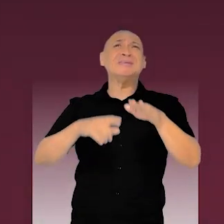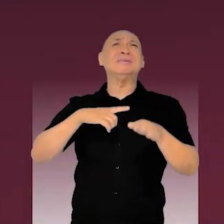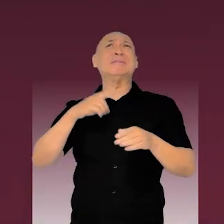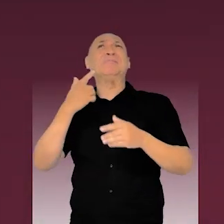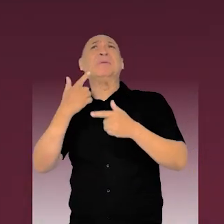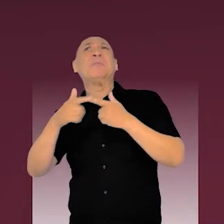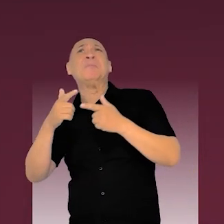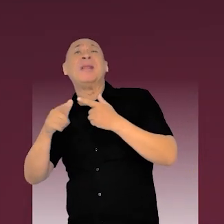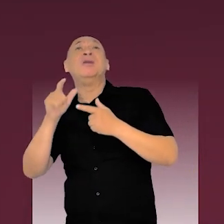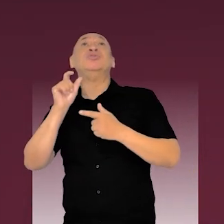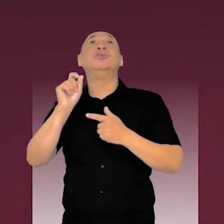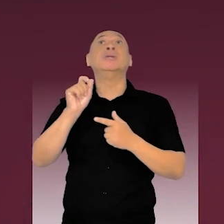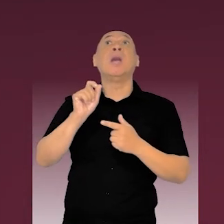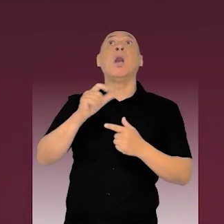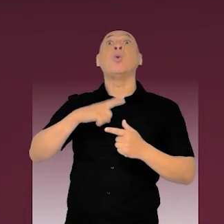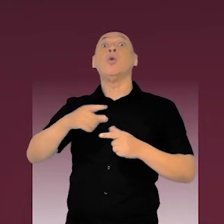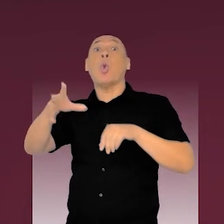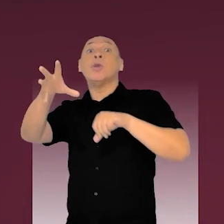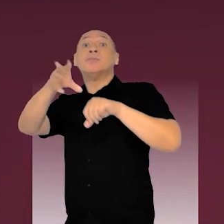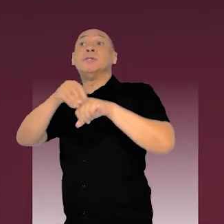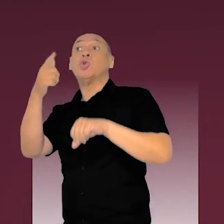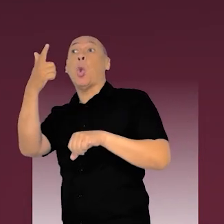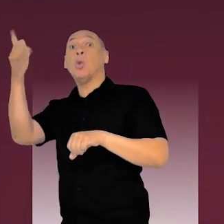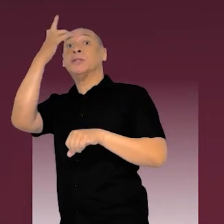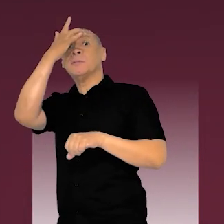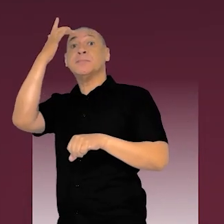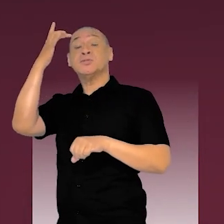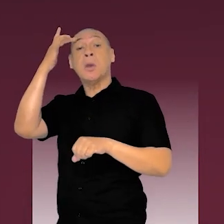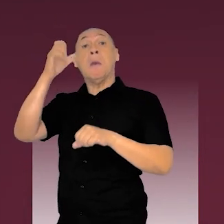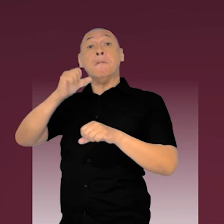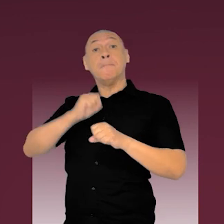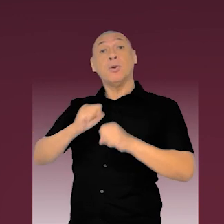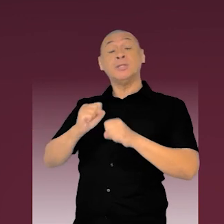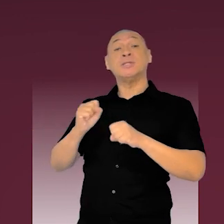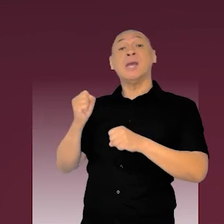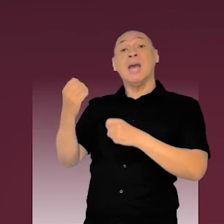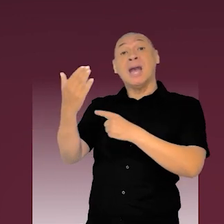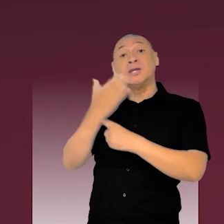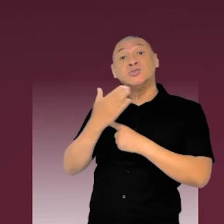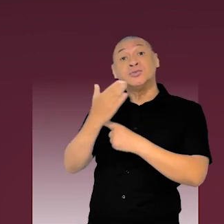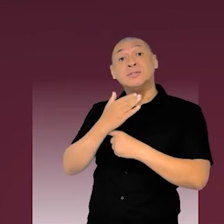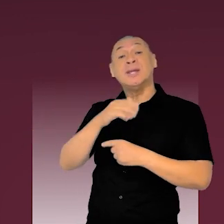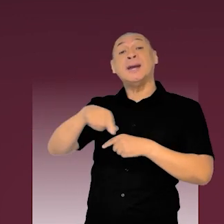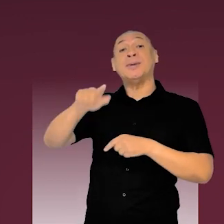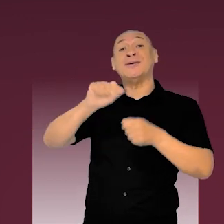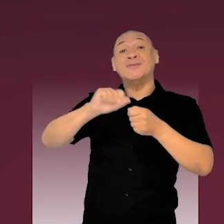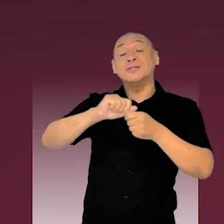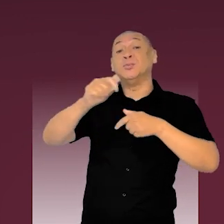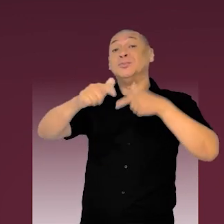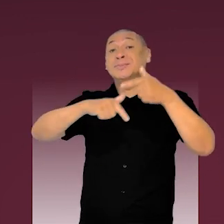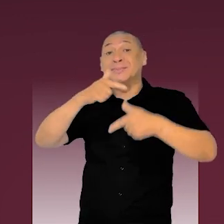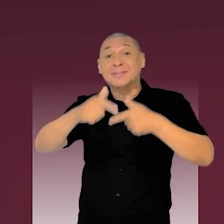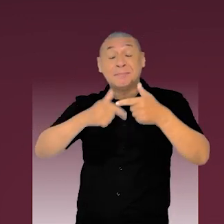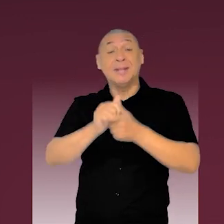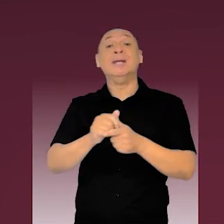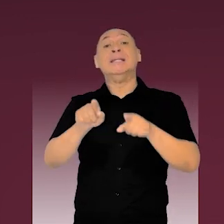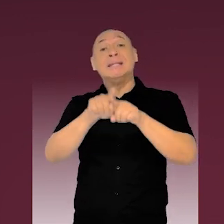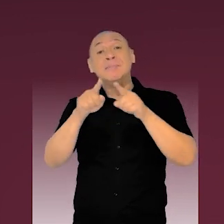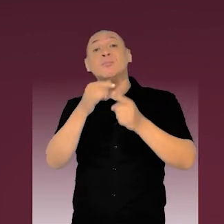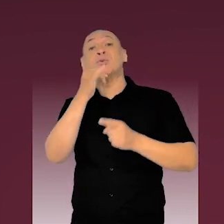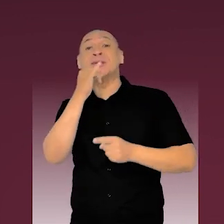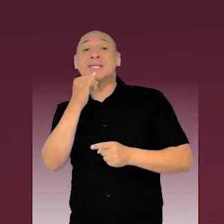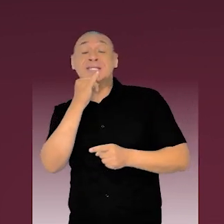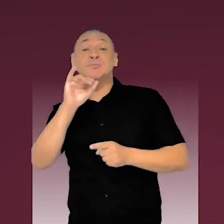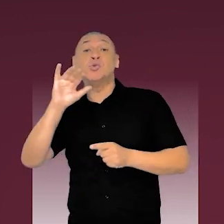nos deparamos com situações em que o conhecimento de outra pessoa seria extremamente útil para nós na realização de alguma atividade, como,